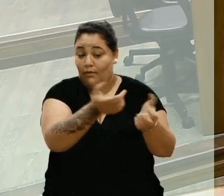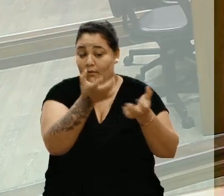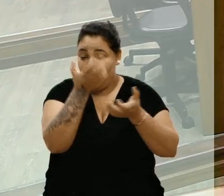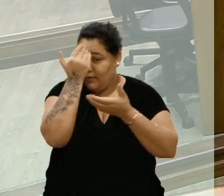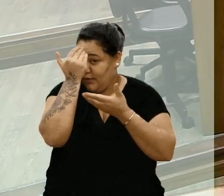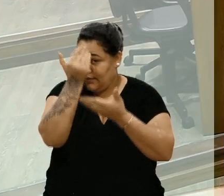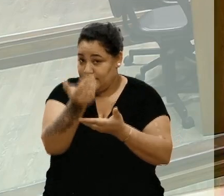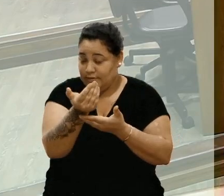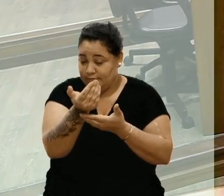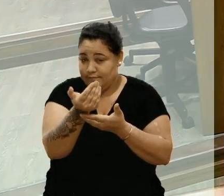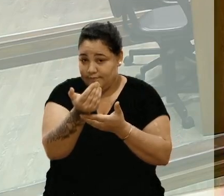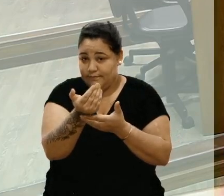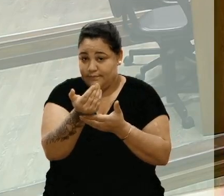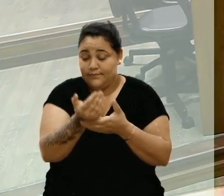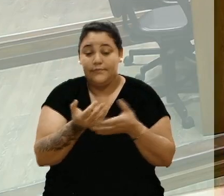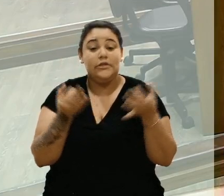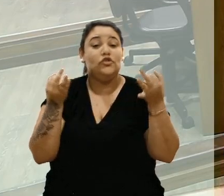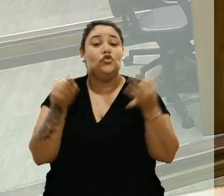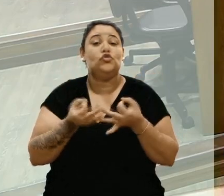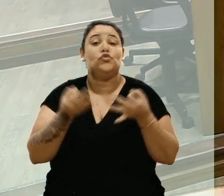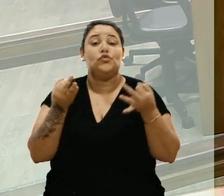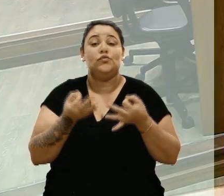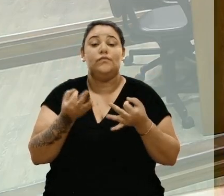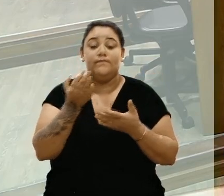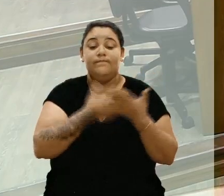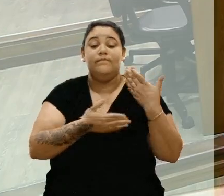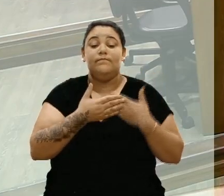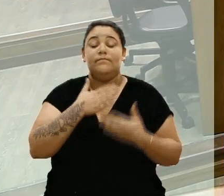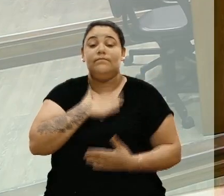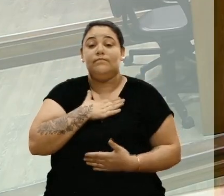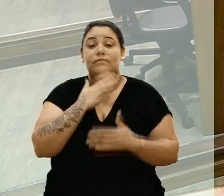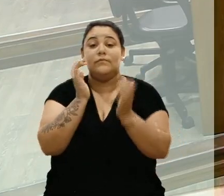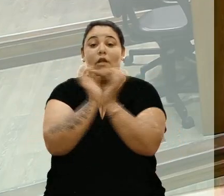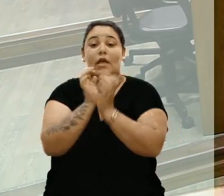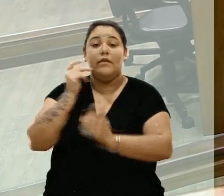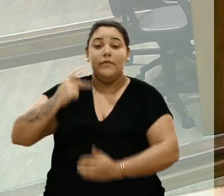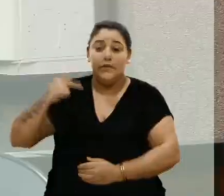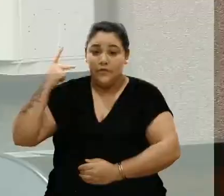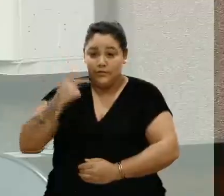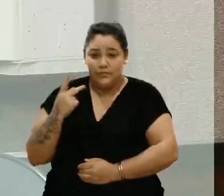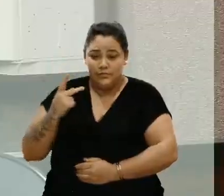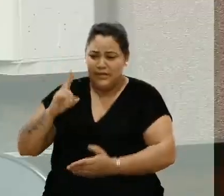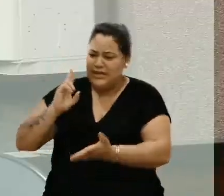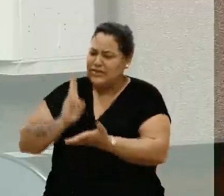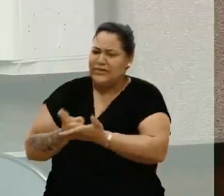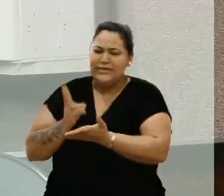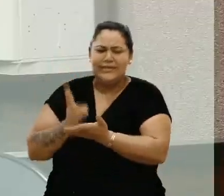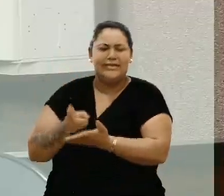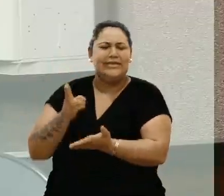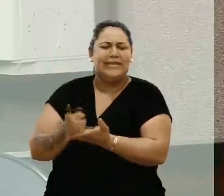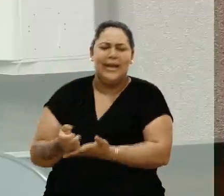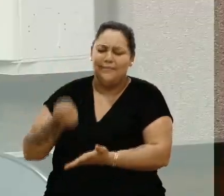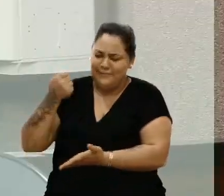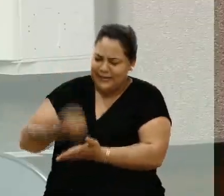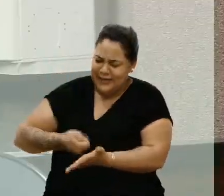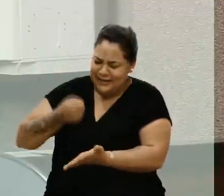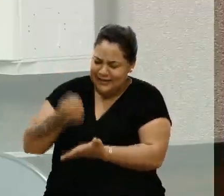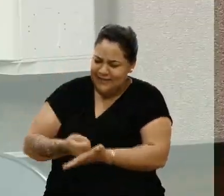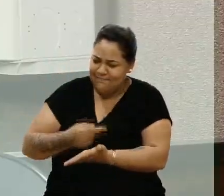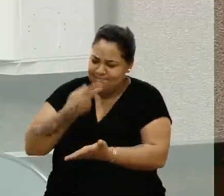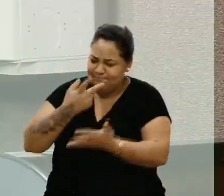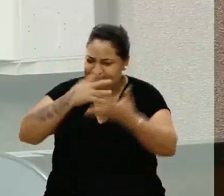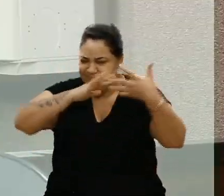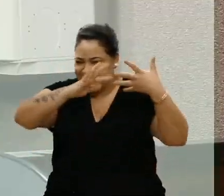agradecer, ser justo aqui com os meus colegas vereadores, que eu sempre tentei ser transparente e